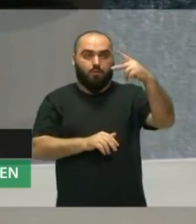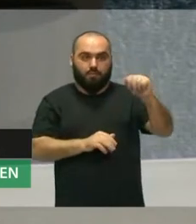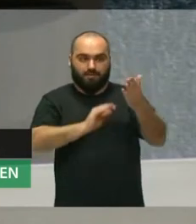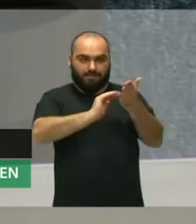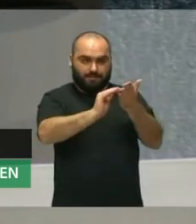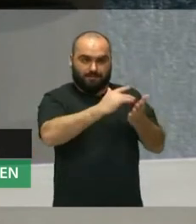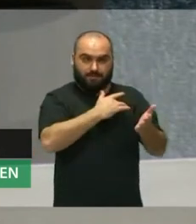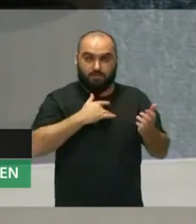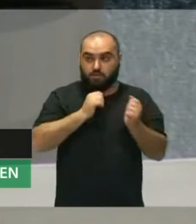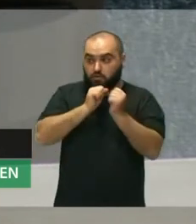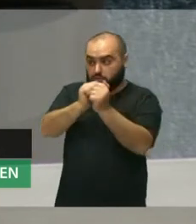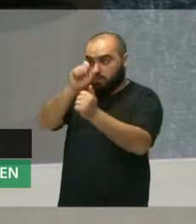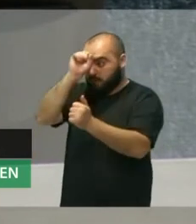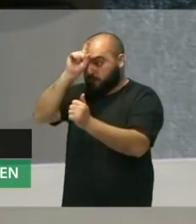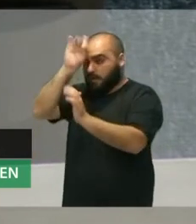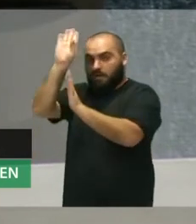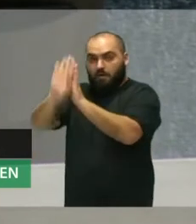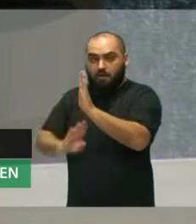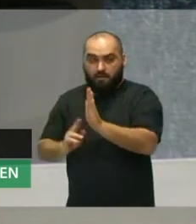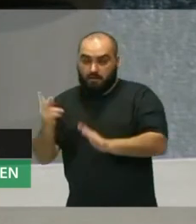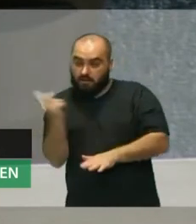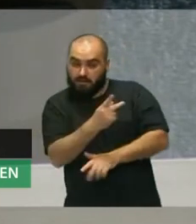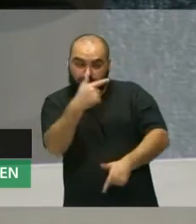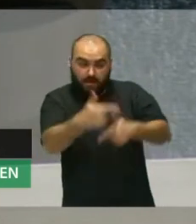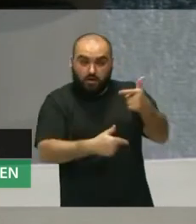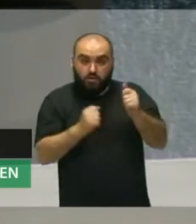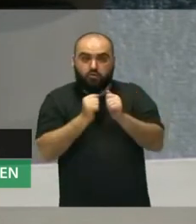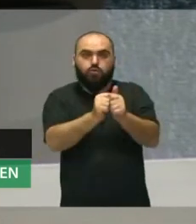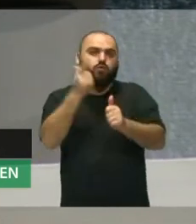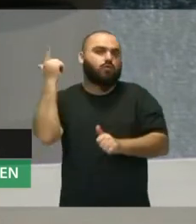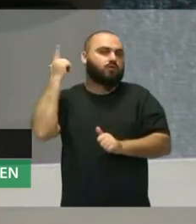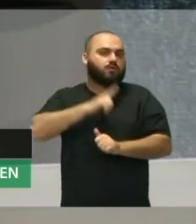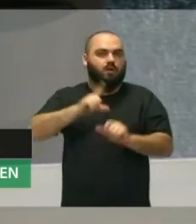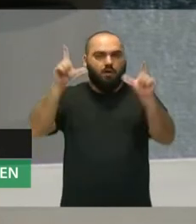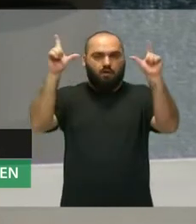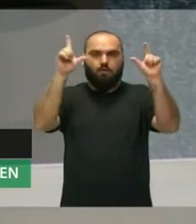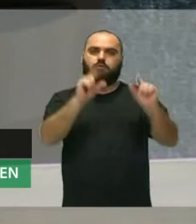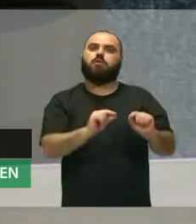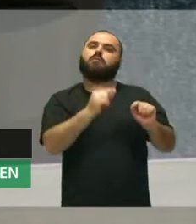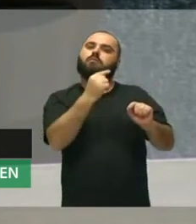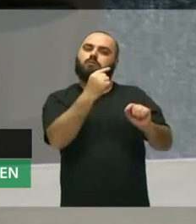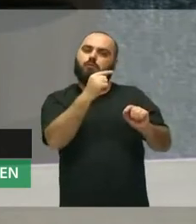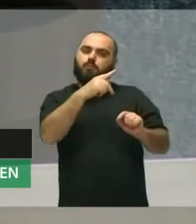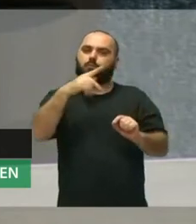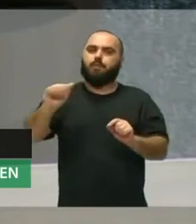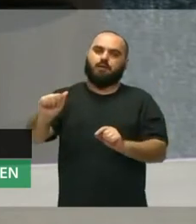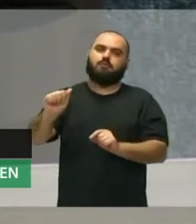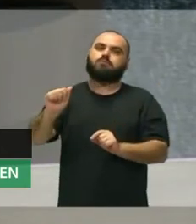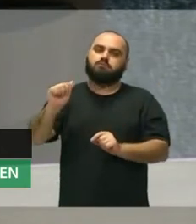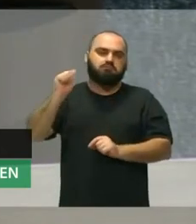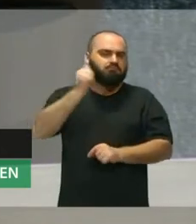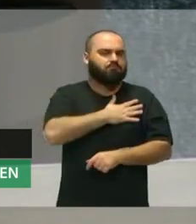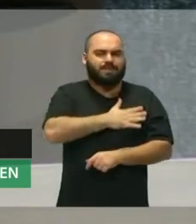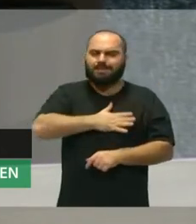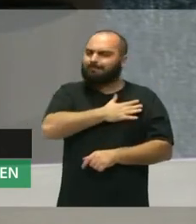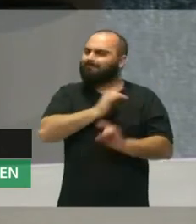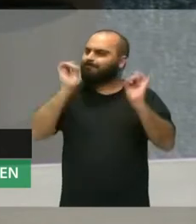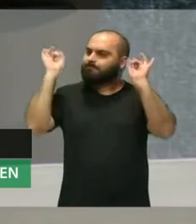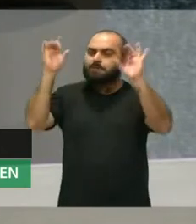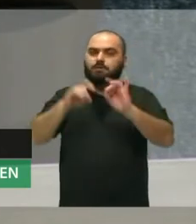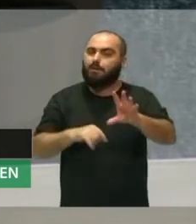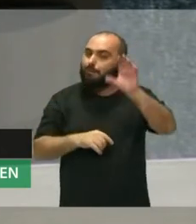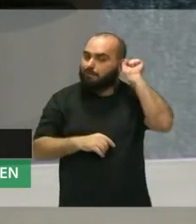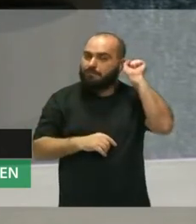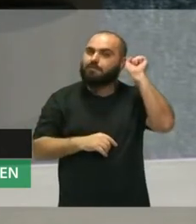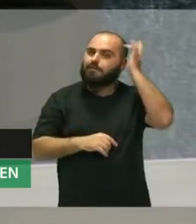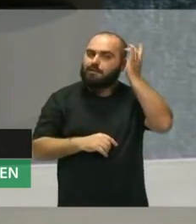Hospital Marieta, se trabalhassem juntos, eu acho que poderia aliviar bastante também o pronto atendimento. Vai ser um prazer ouvir e eu acredito que todos